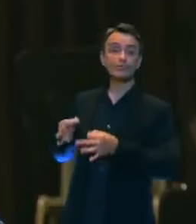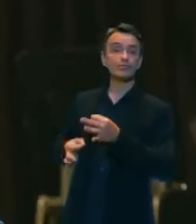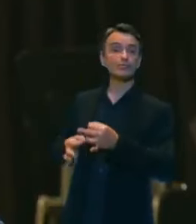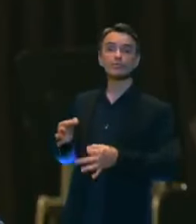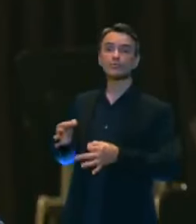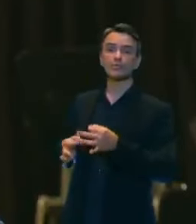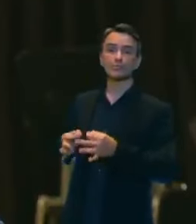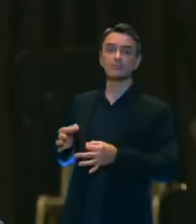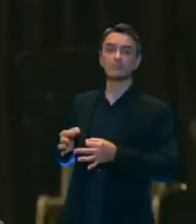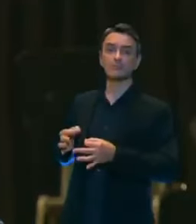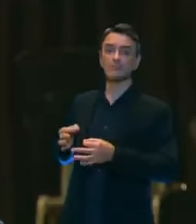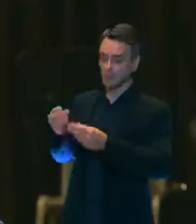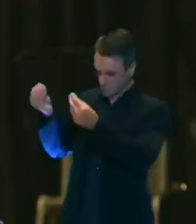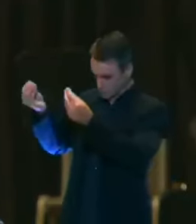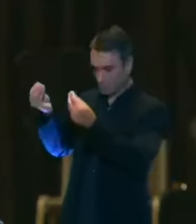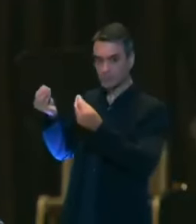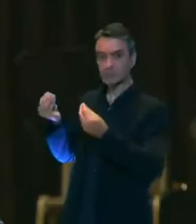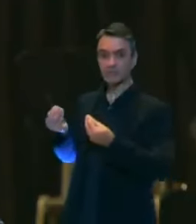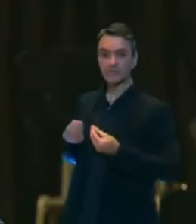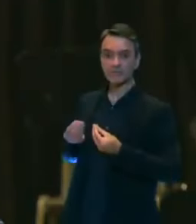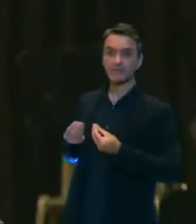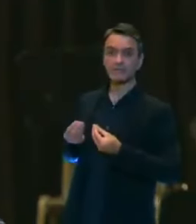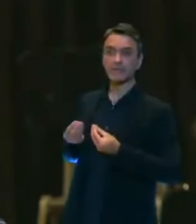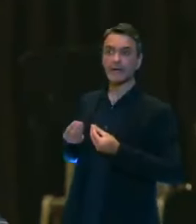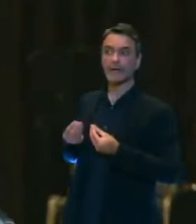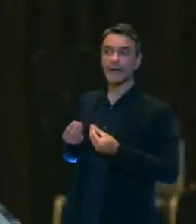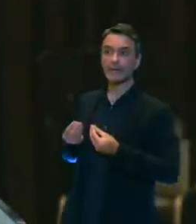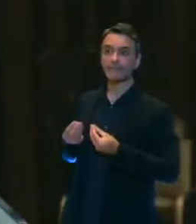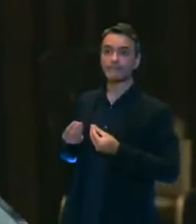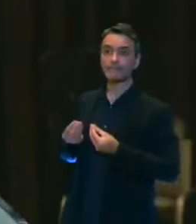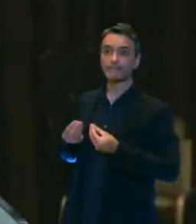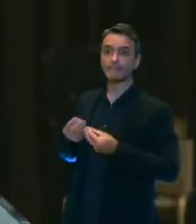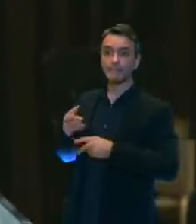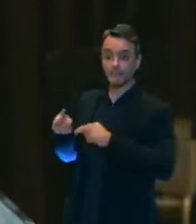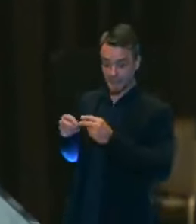que recompensa justamente.